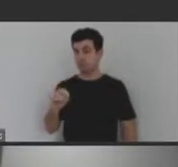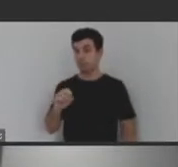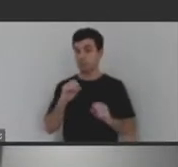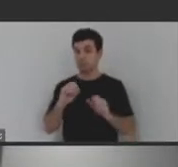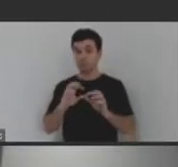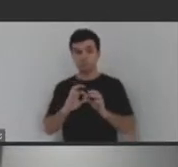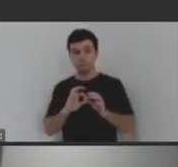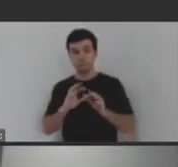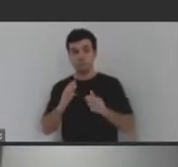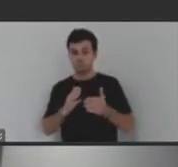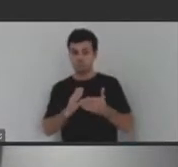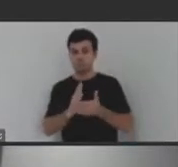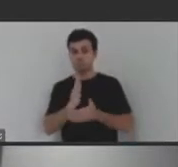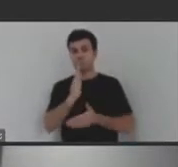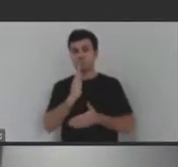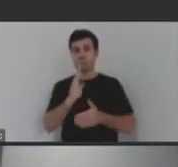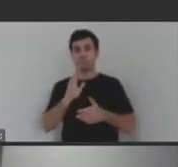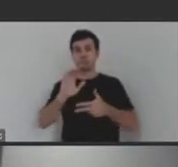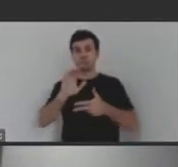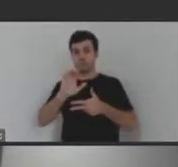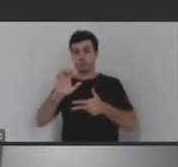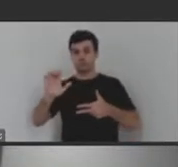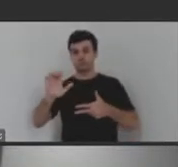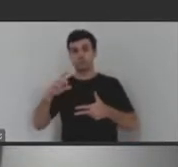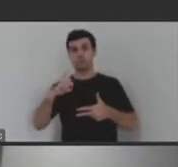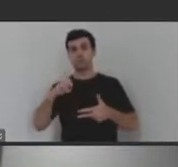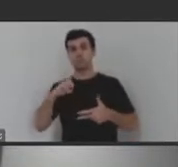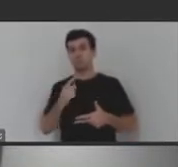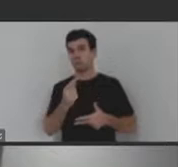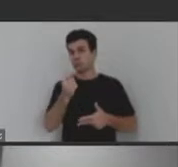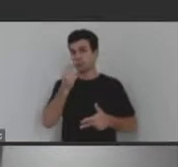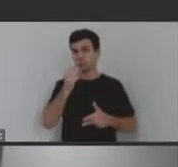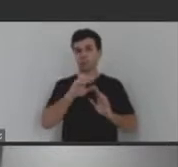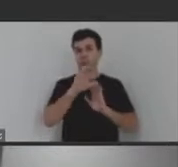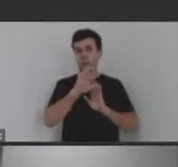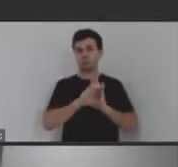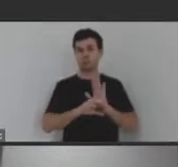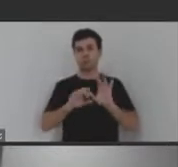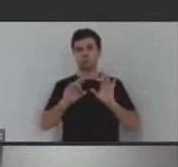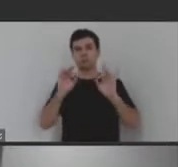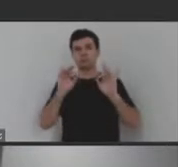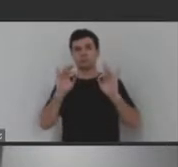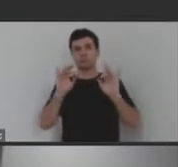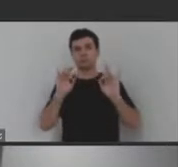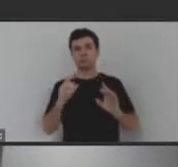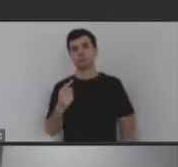Municipal para promover a abertura de crédito adicional especial no valor de